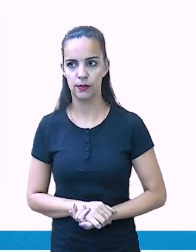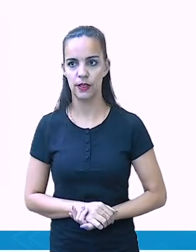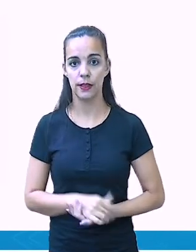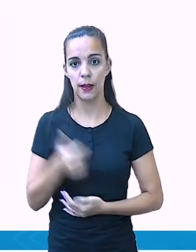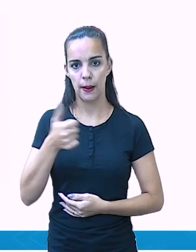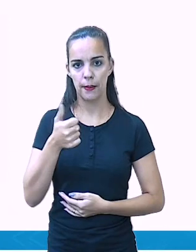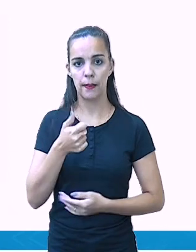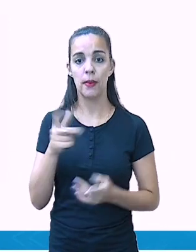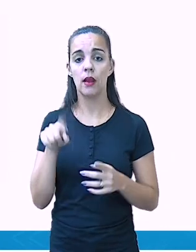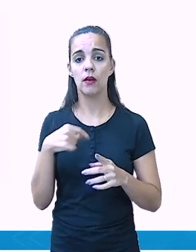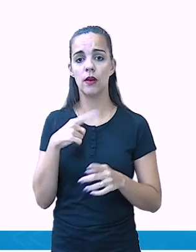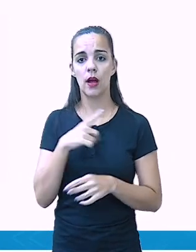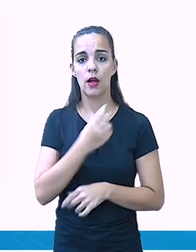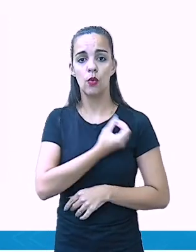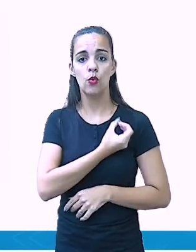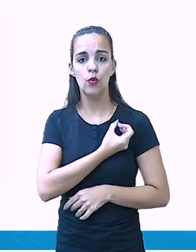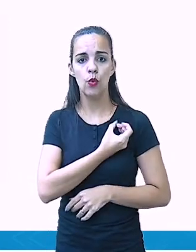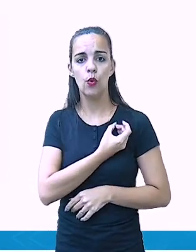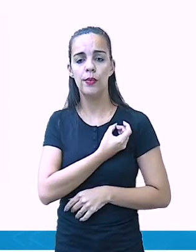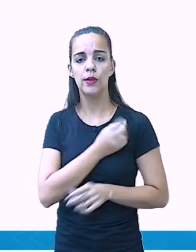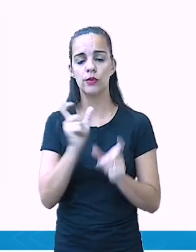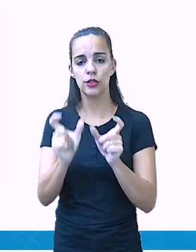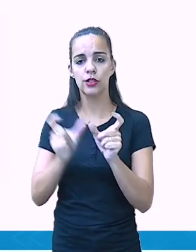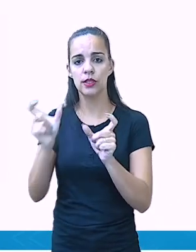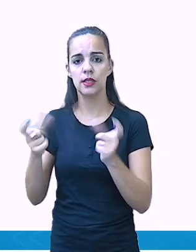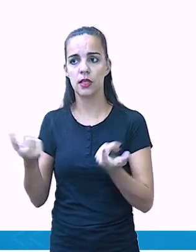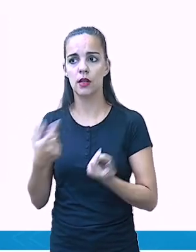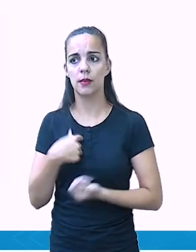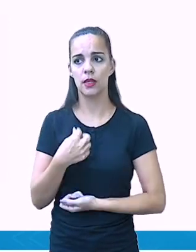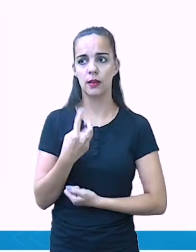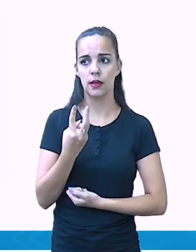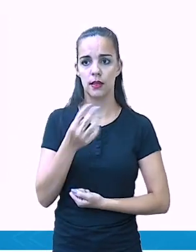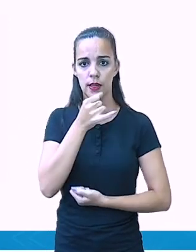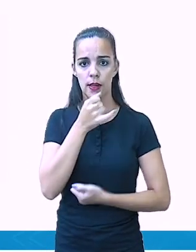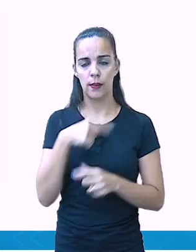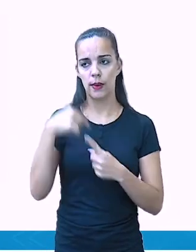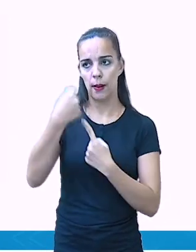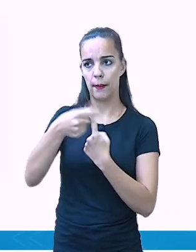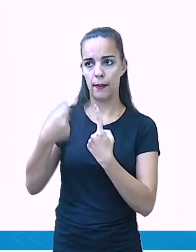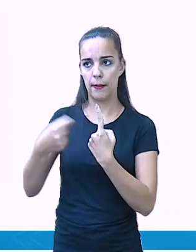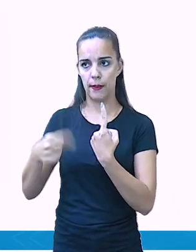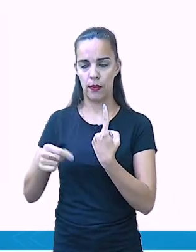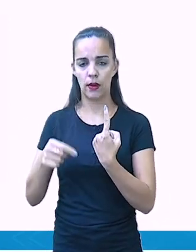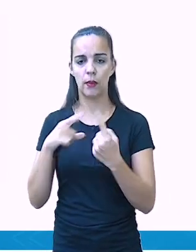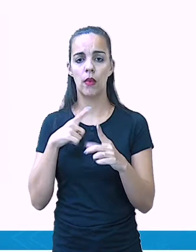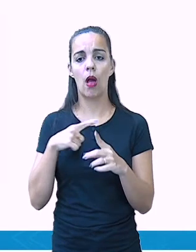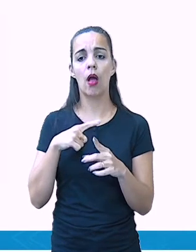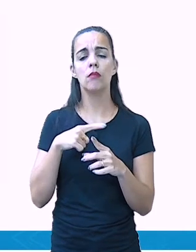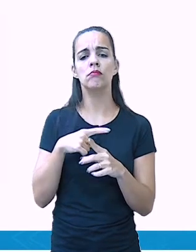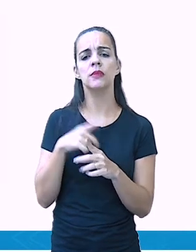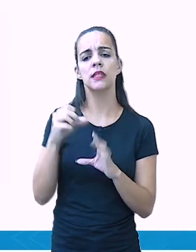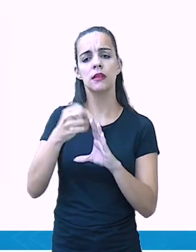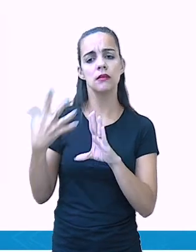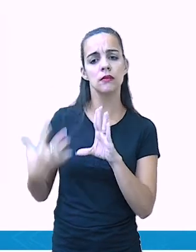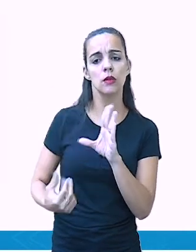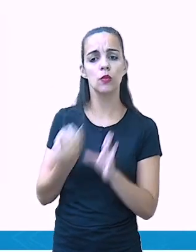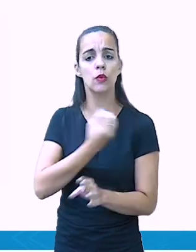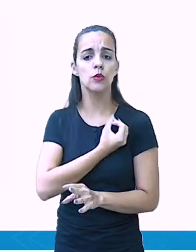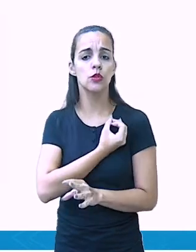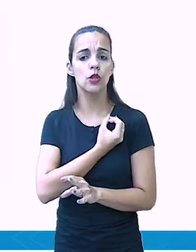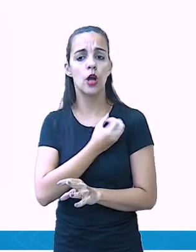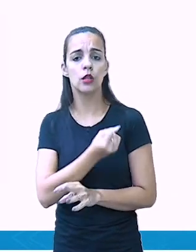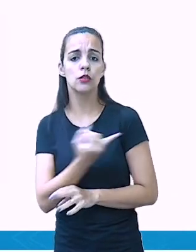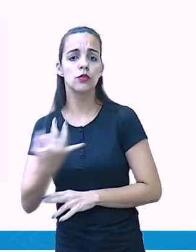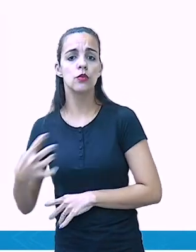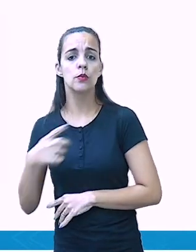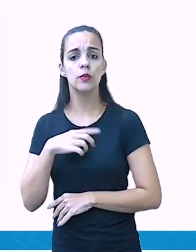próxima atividade. E aqui eu ainda coloquei, olha, a palavra banana, ela é classificada de qual forma quanto ao número